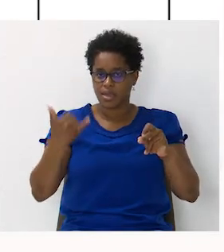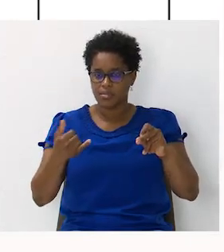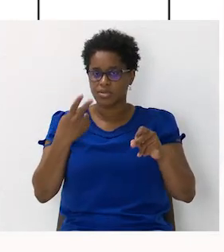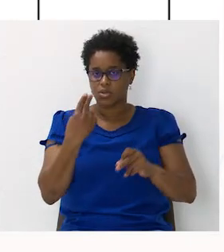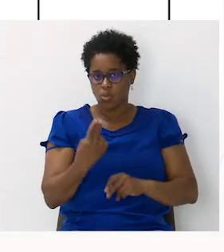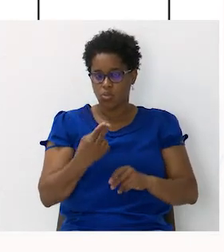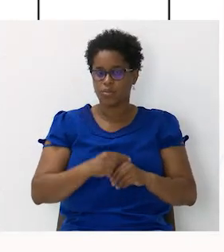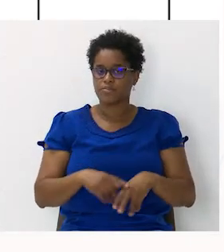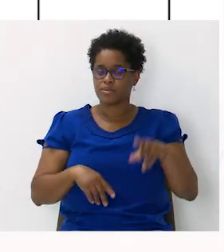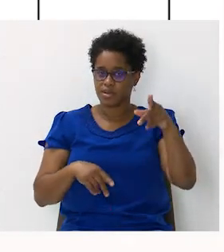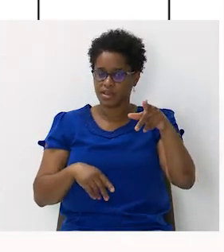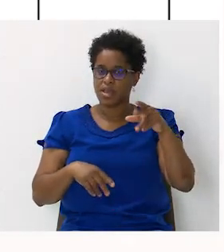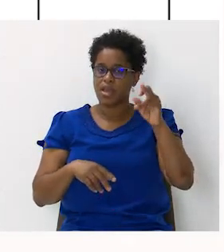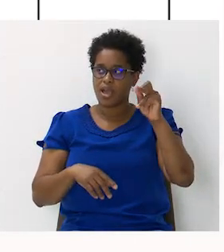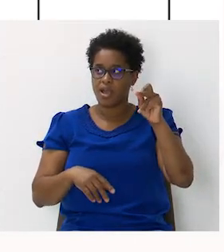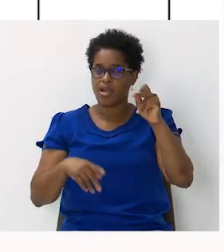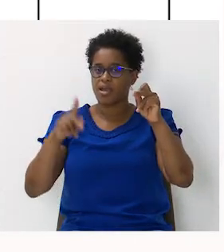AEYU.